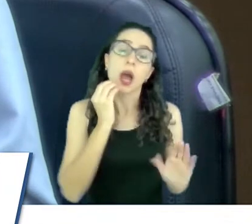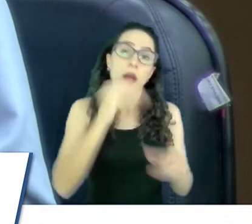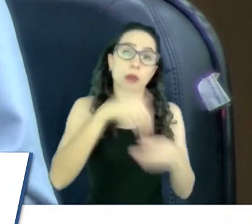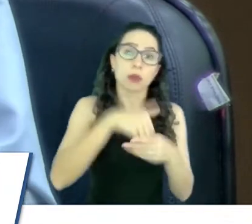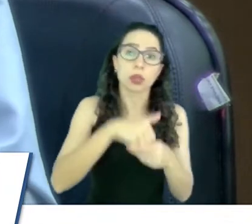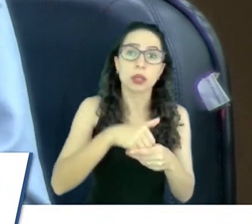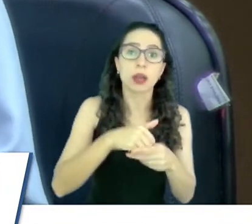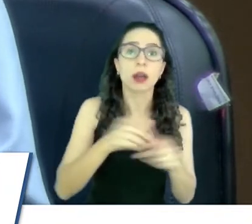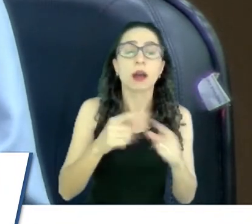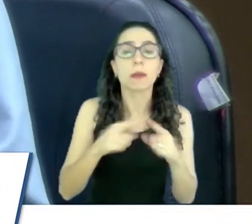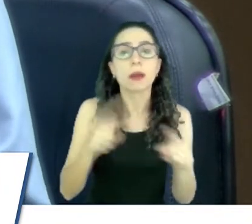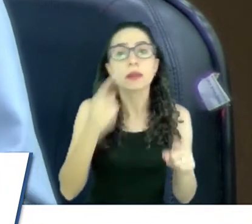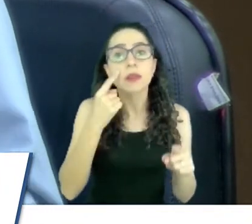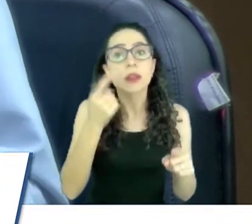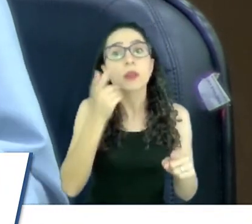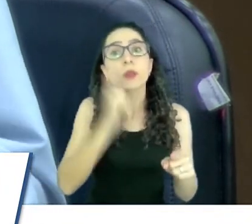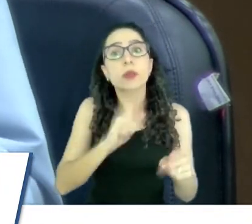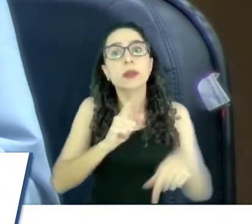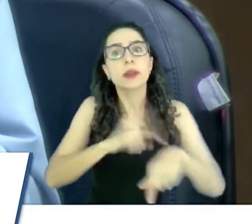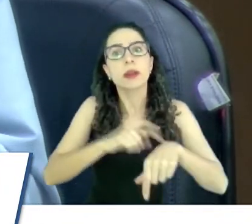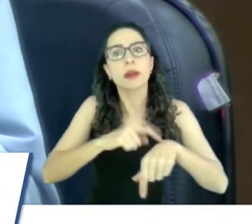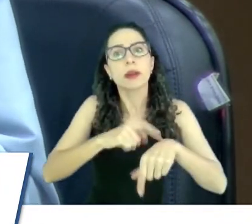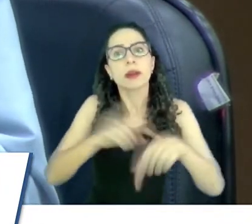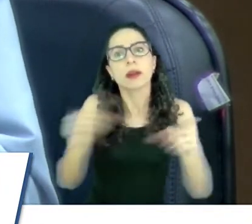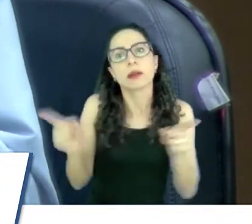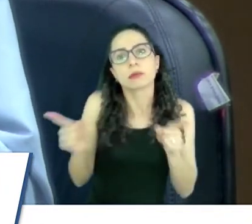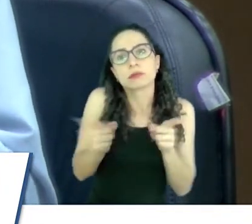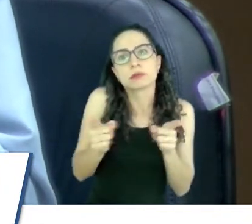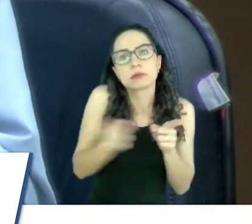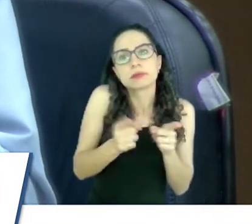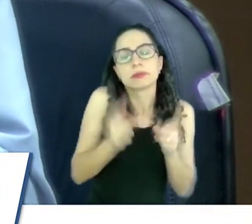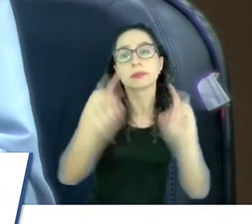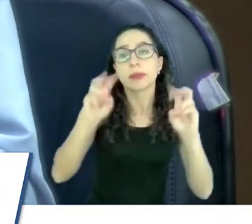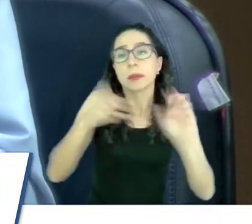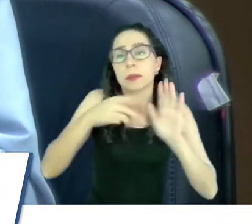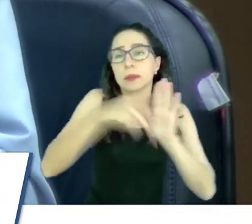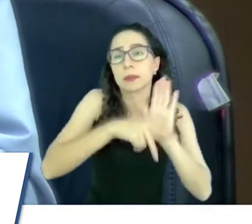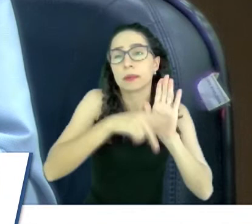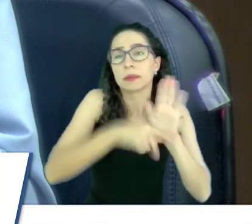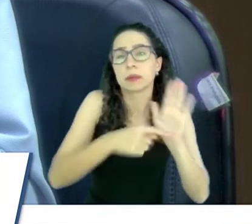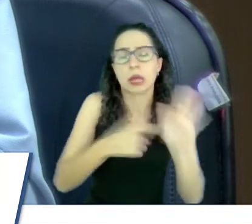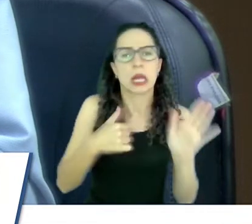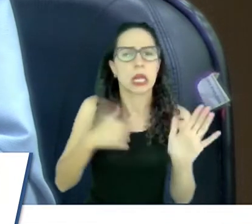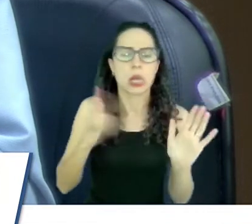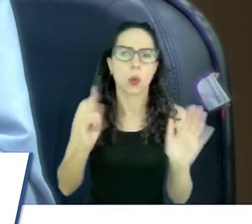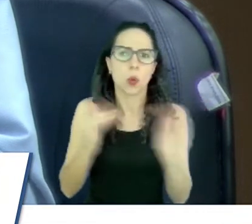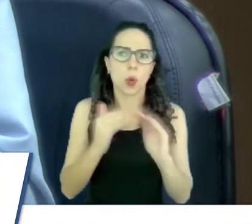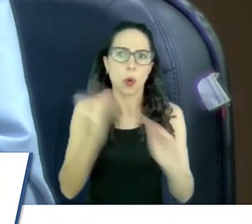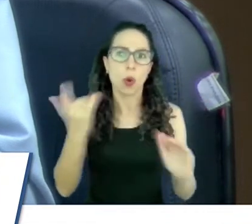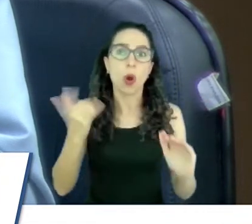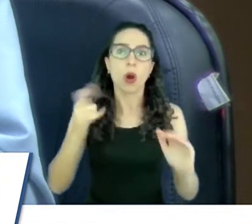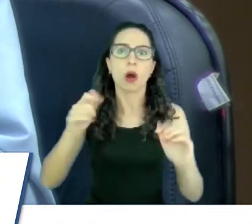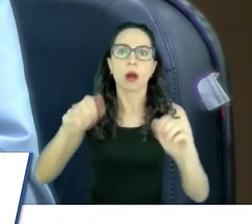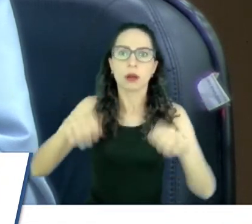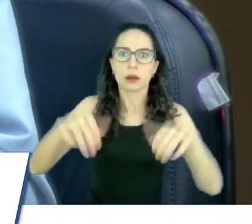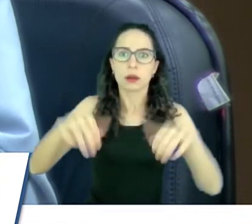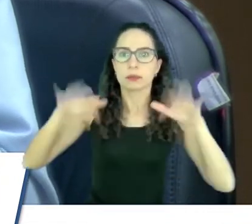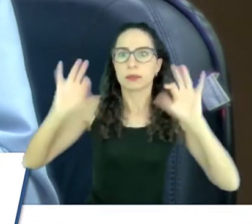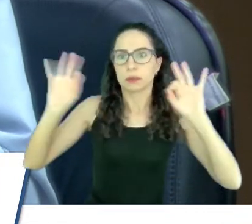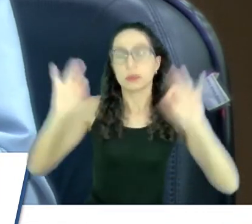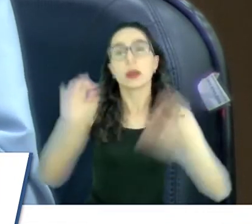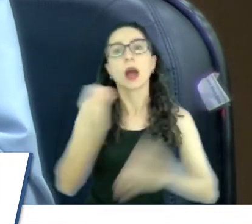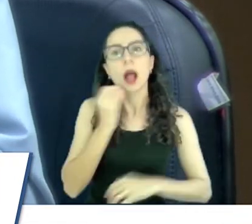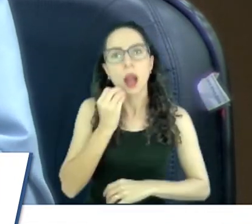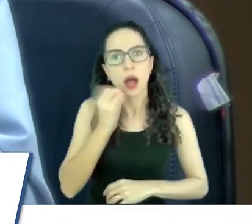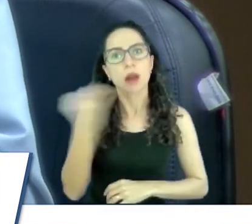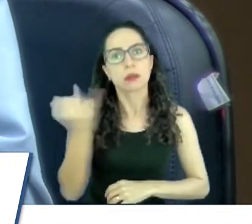isso a gente eliminaria muitas questões, porque não que eu sou contra a extraordinária deve acontecer sim.